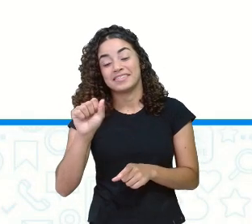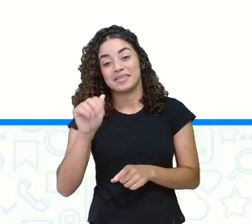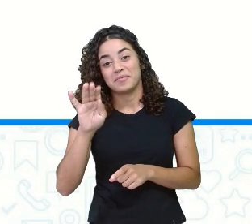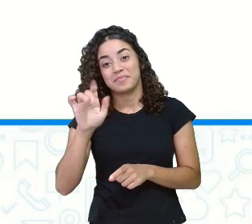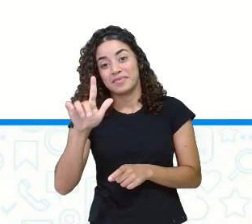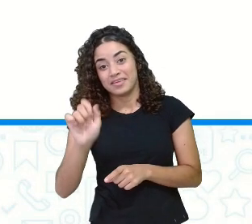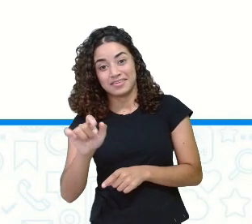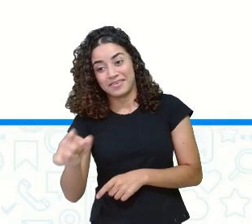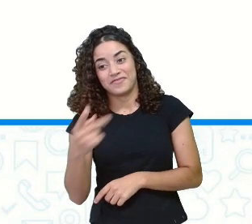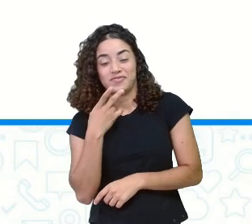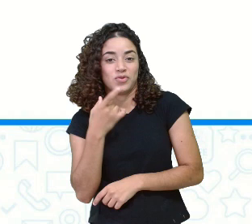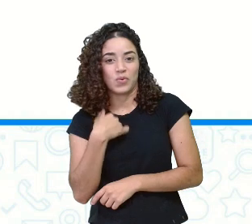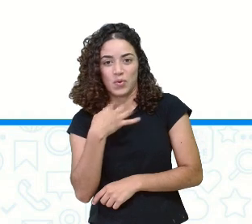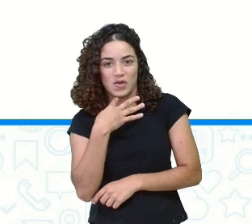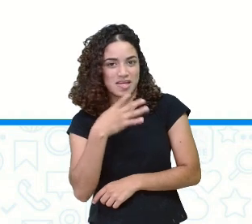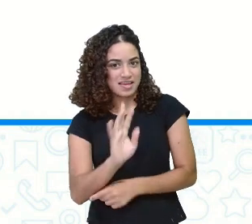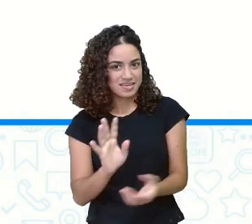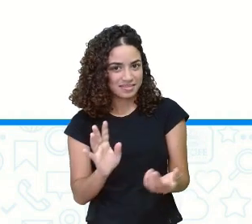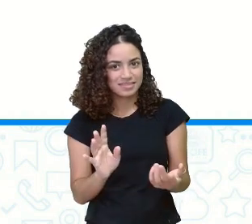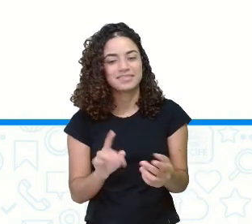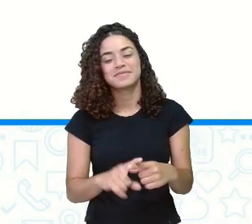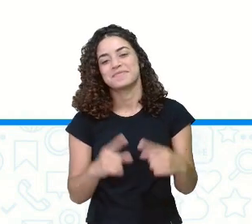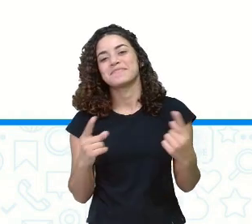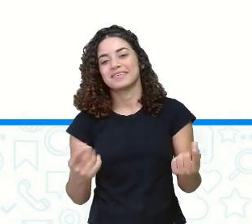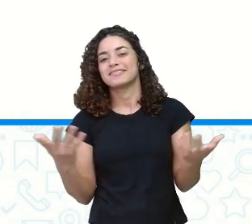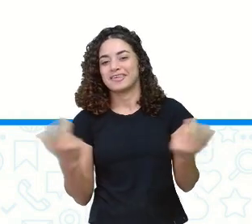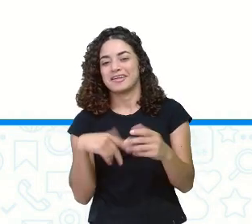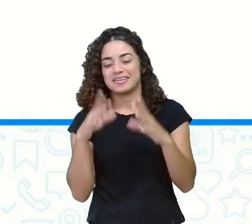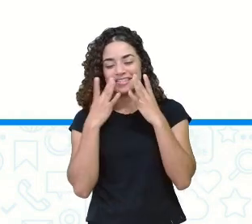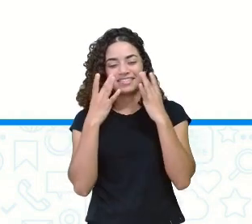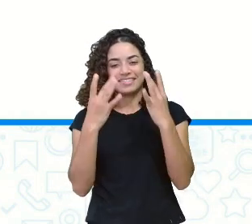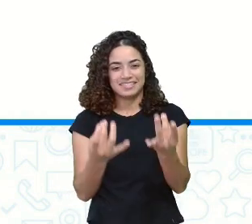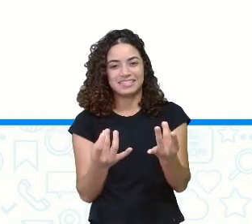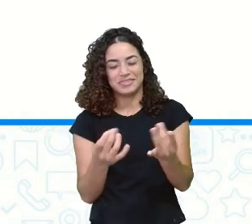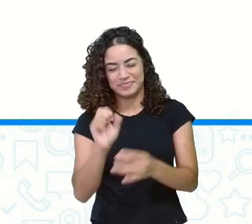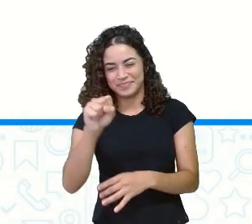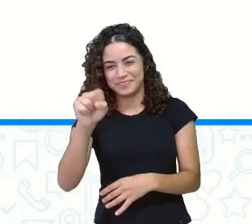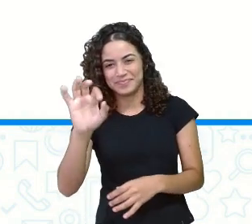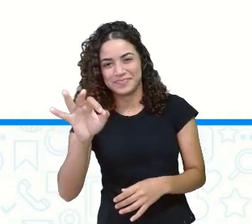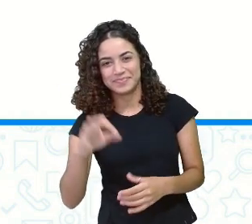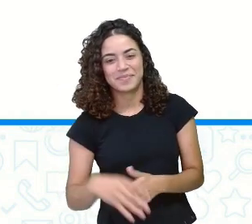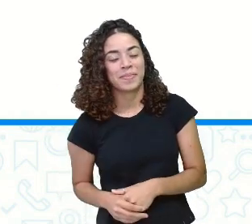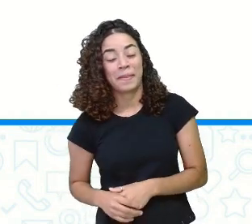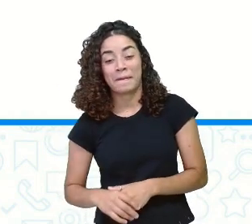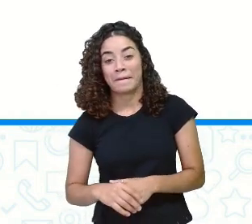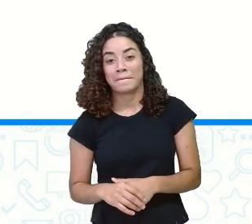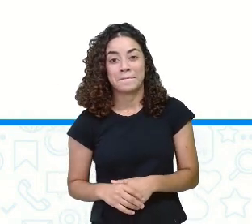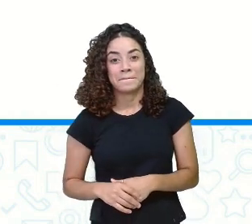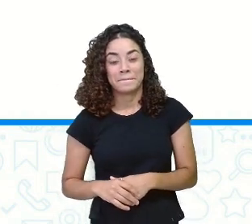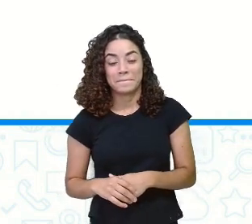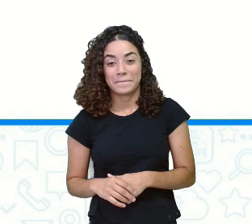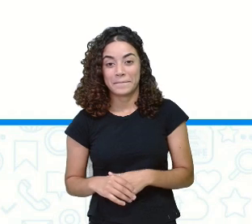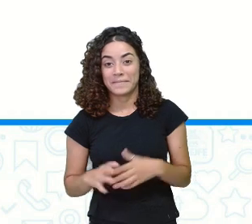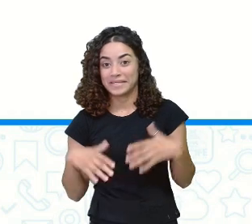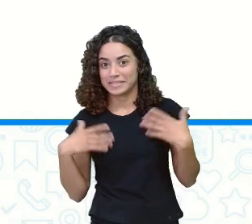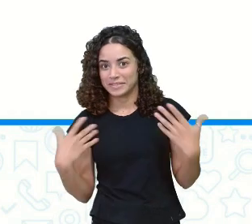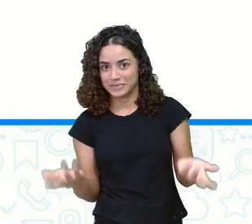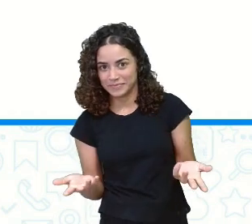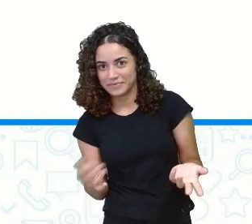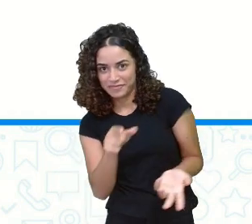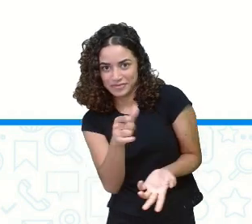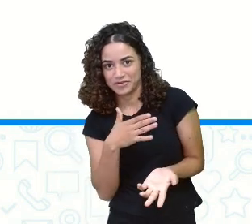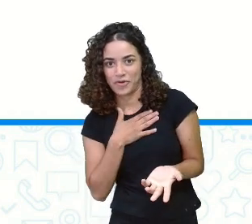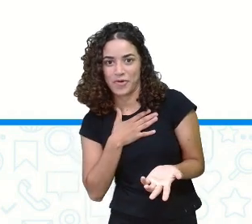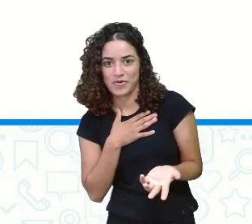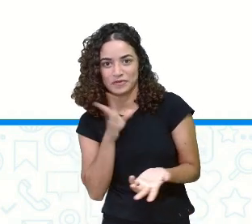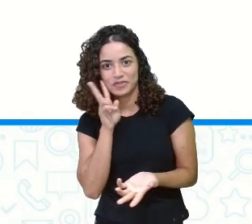não conhecia essa história, mas com certeza ela prestou atenção aí, né, Isabela? E aí, Isabela, você gostou